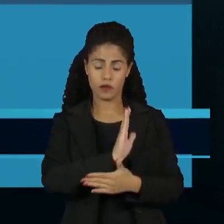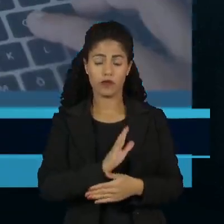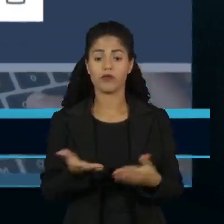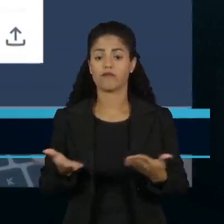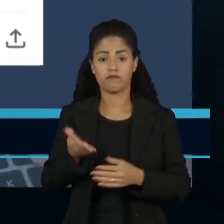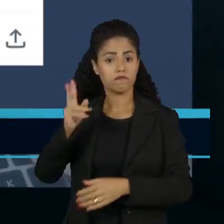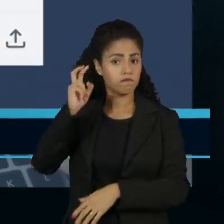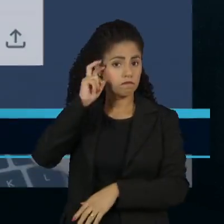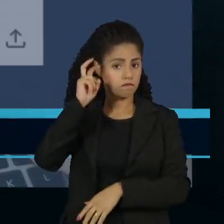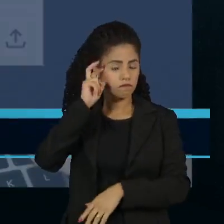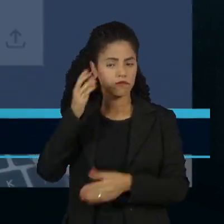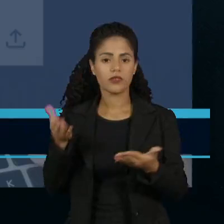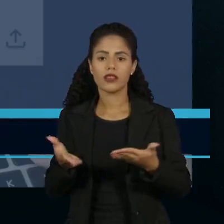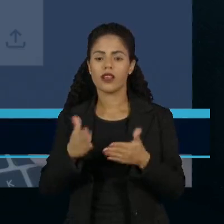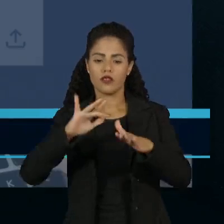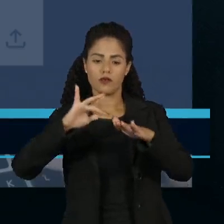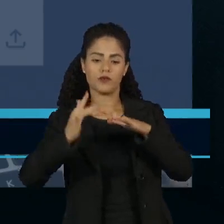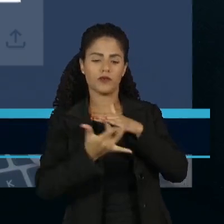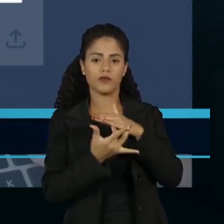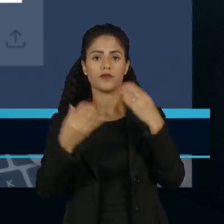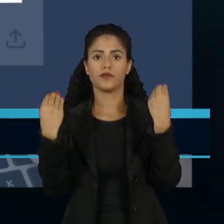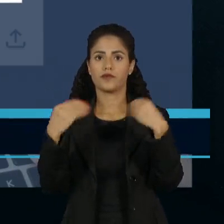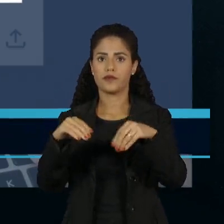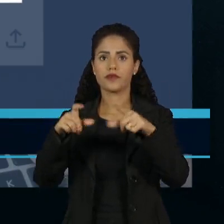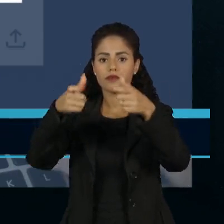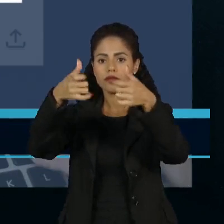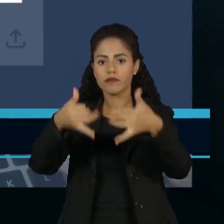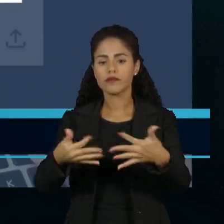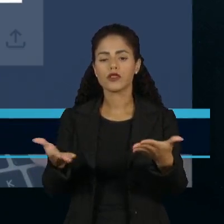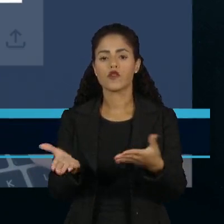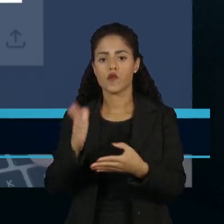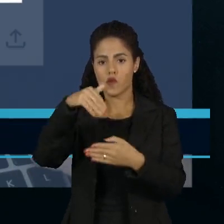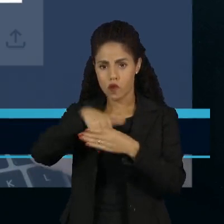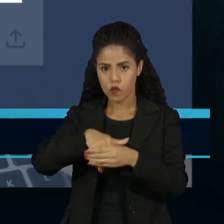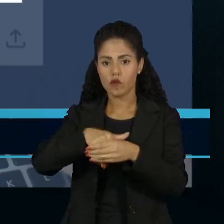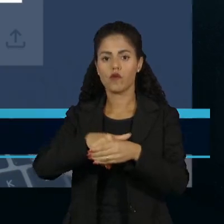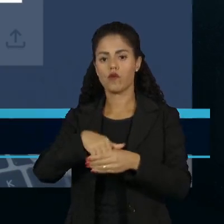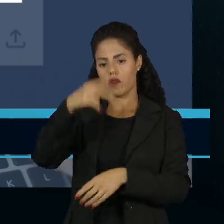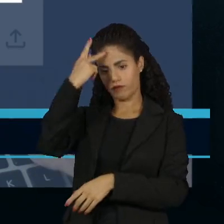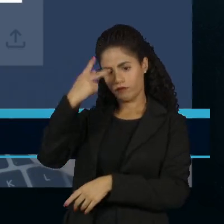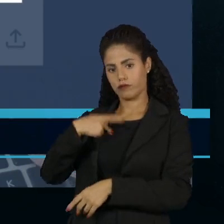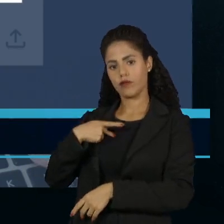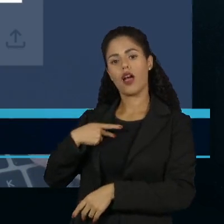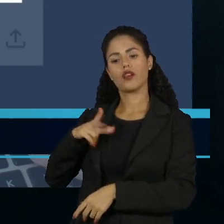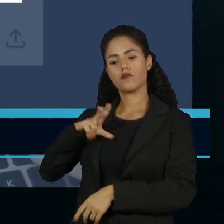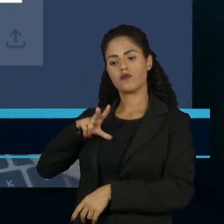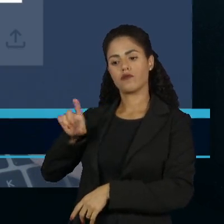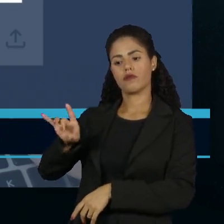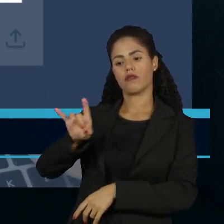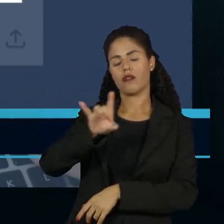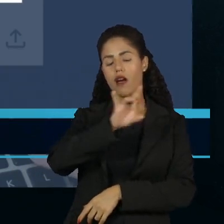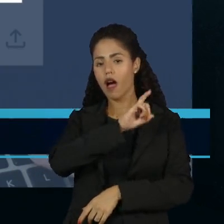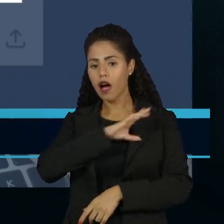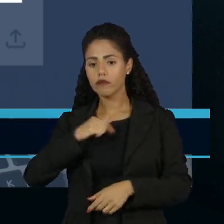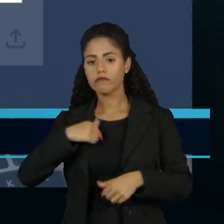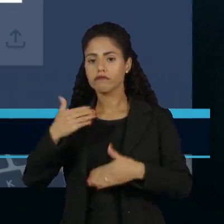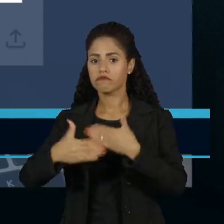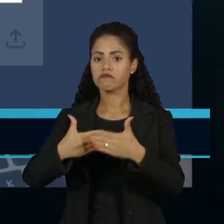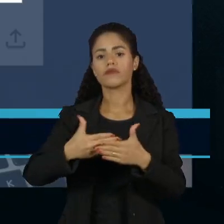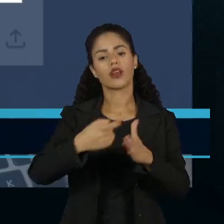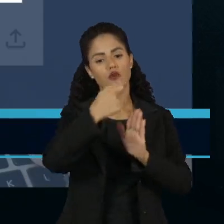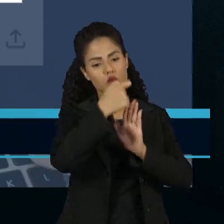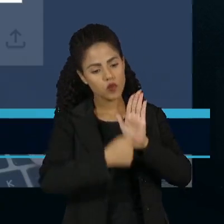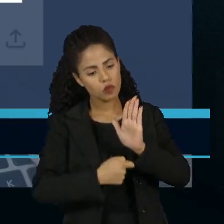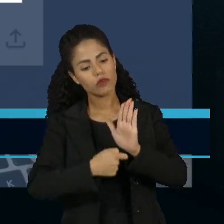Nesta quinta-feira, pelas redes sociais, ele justificou que o voto foi pessoal, fruto de acordo que retirou do texto